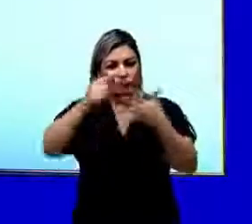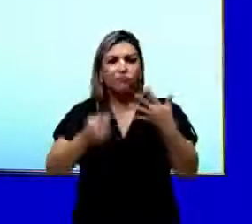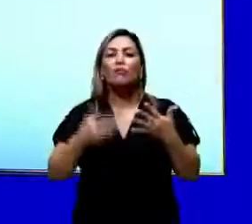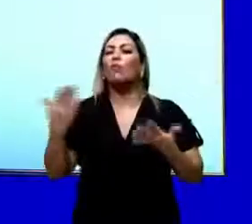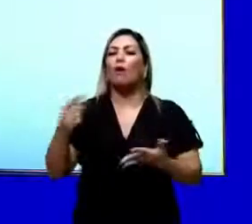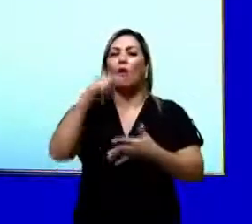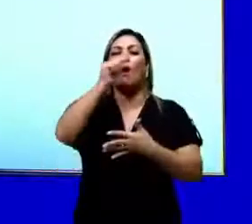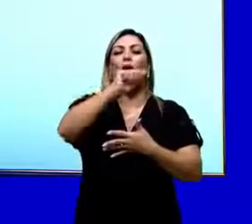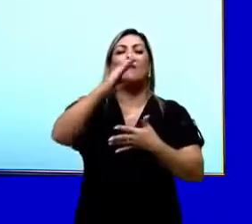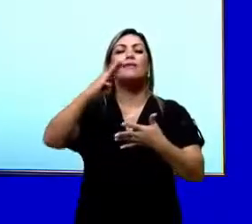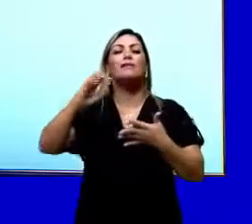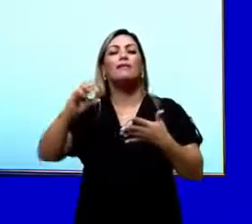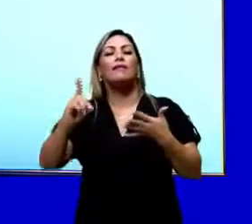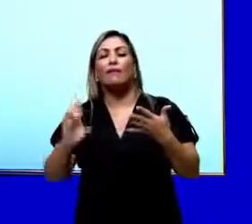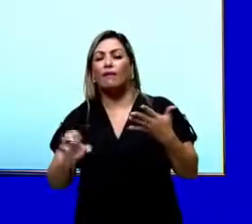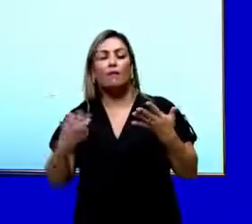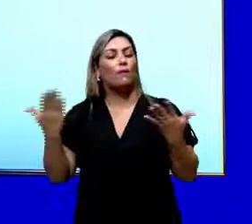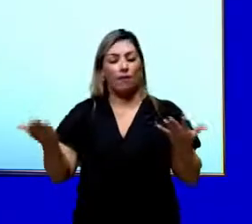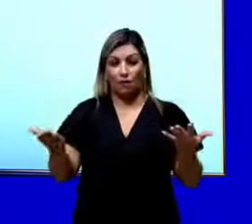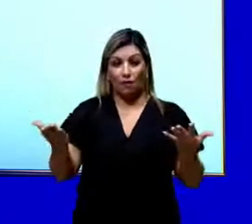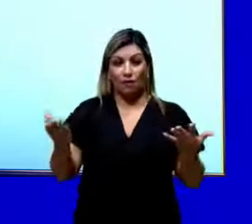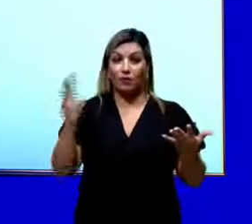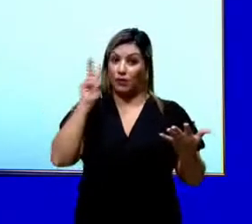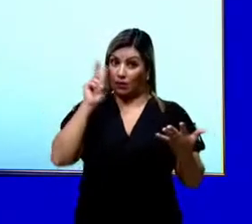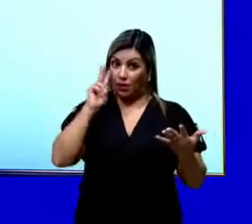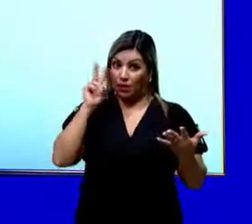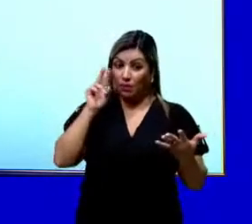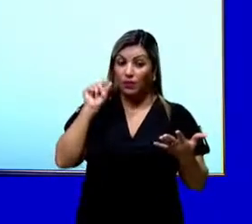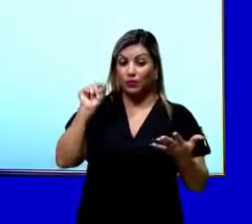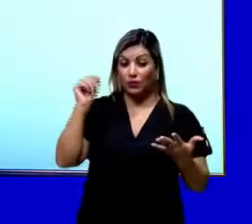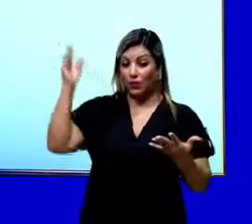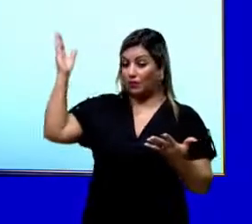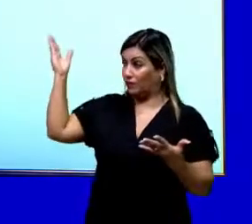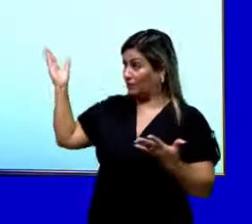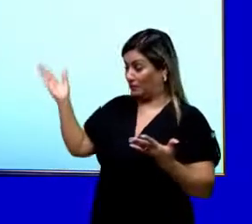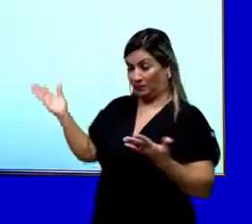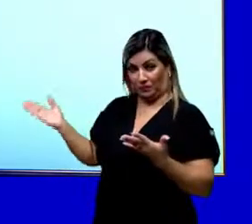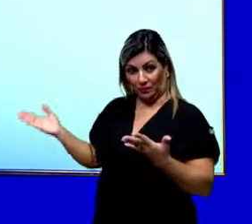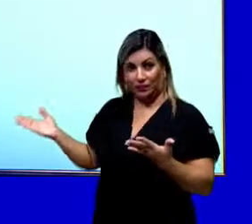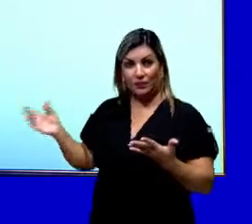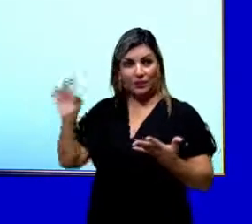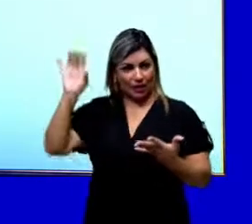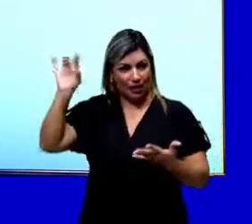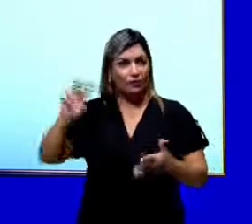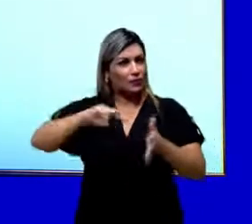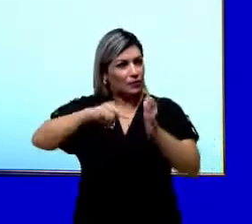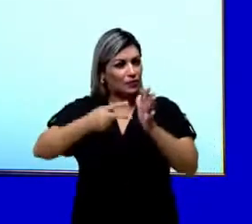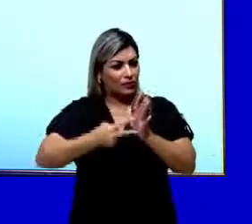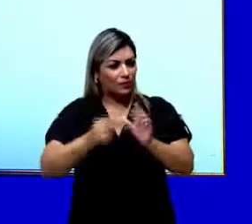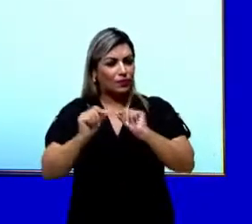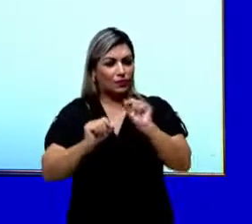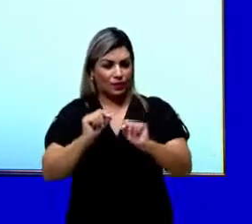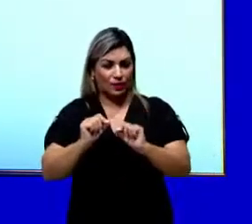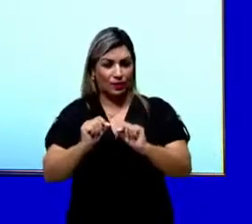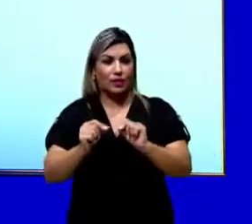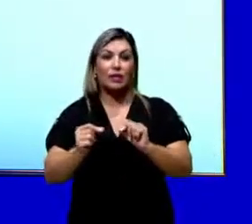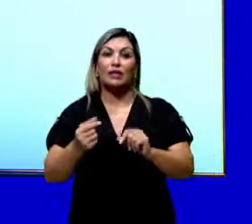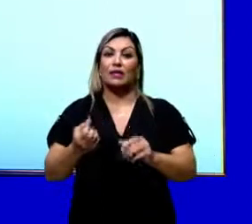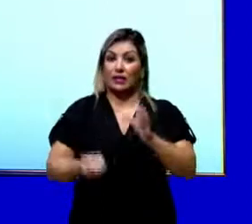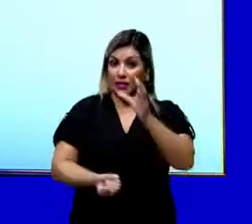rápida que a gente fez bom então Lembrando que eu lavo Amei cliente Sharon New for Rômulo significa